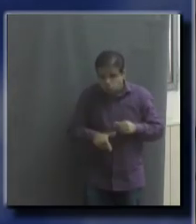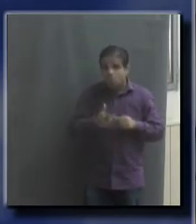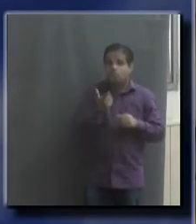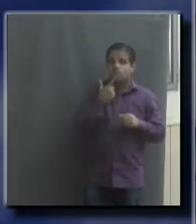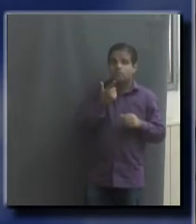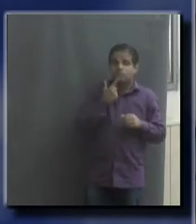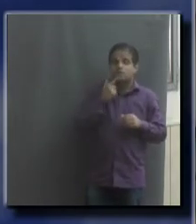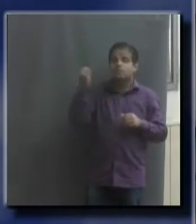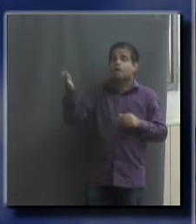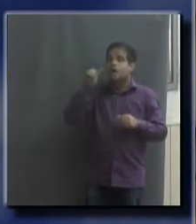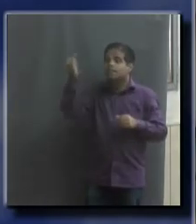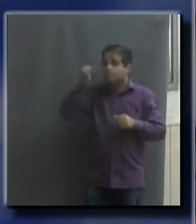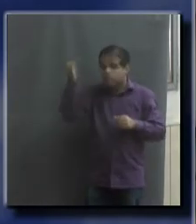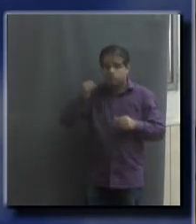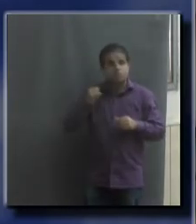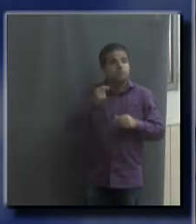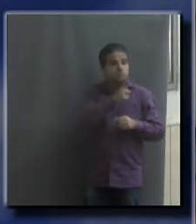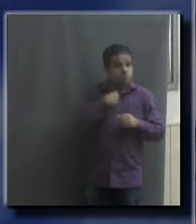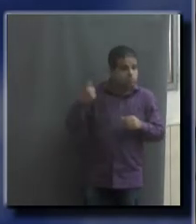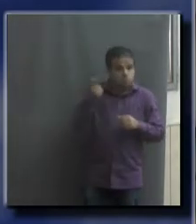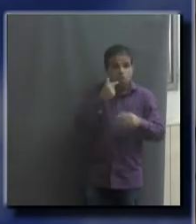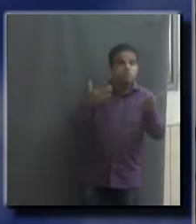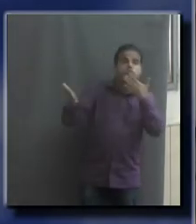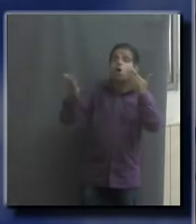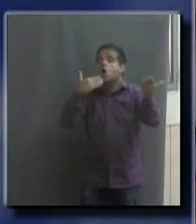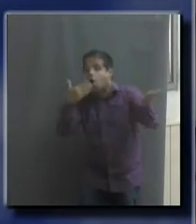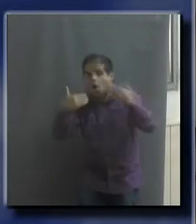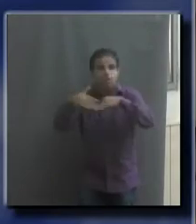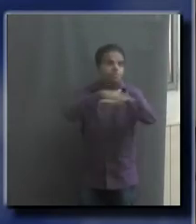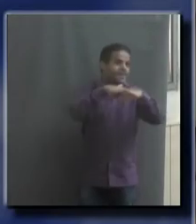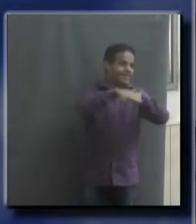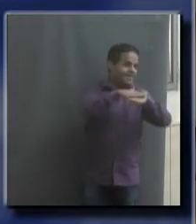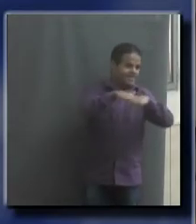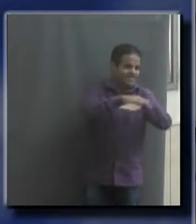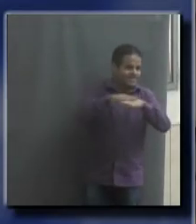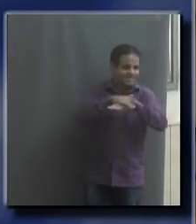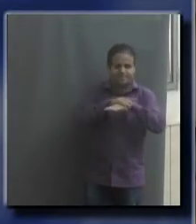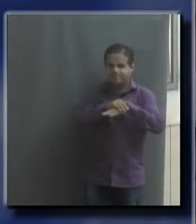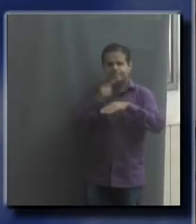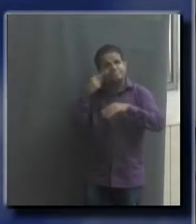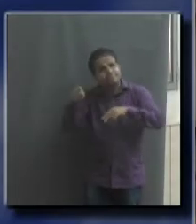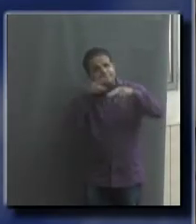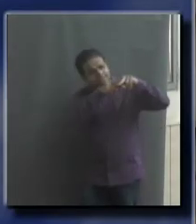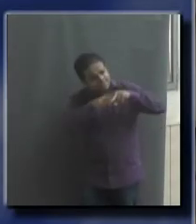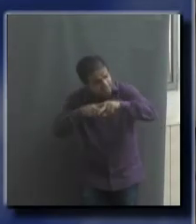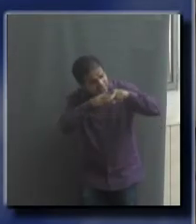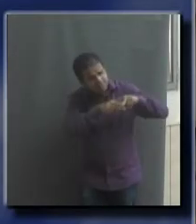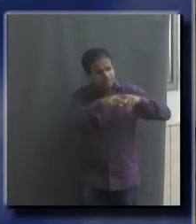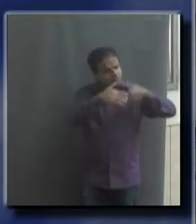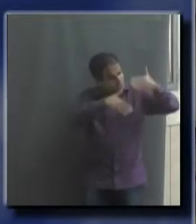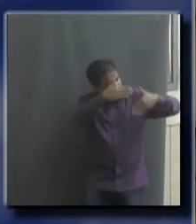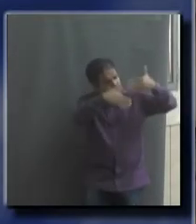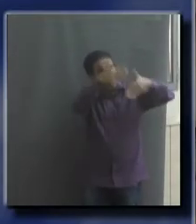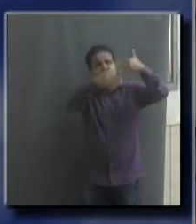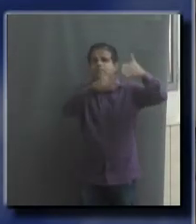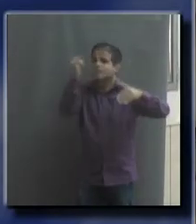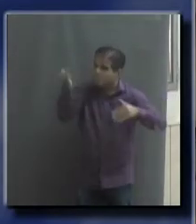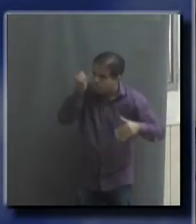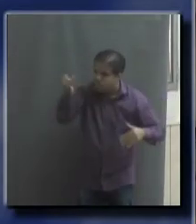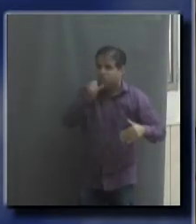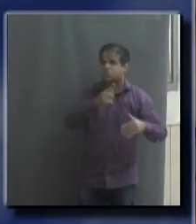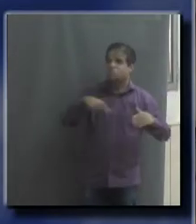reafirmando a importância desses nossos diálogos, a importância dessa revisão e desse processo que